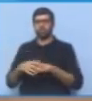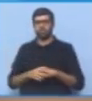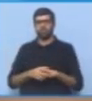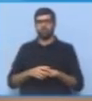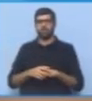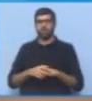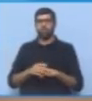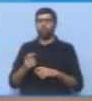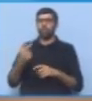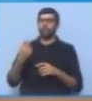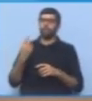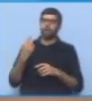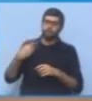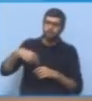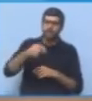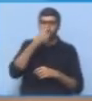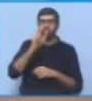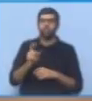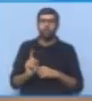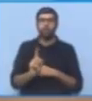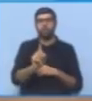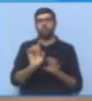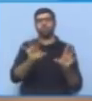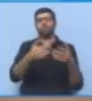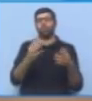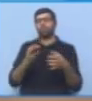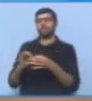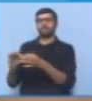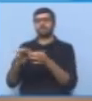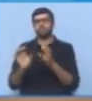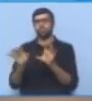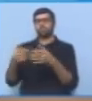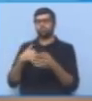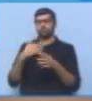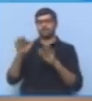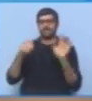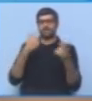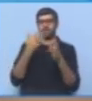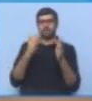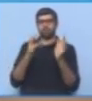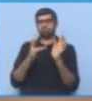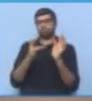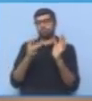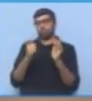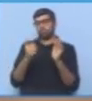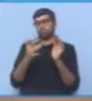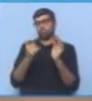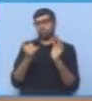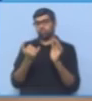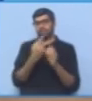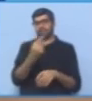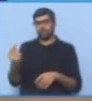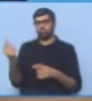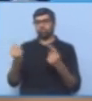Ou a enviar alguém para a comunidade, ou numa relação do grupo, que chamou cada um dos discípulos, um a um, não fez